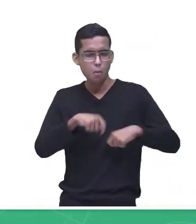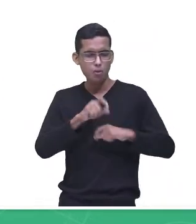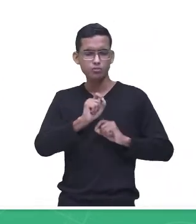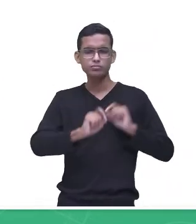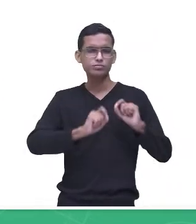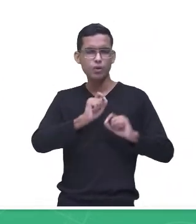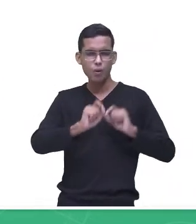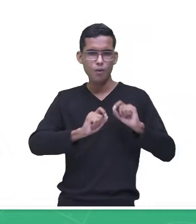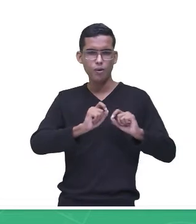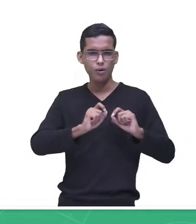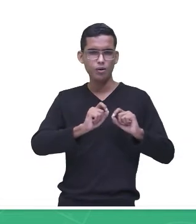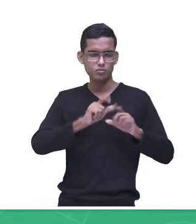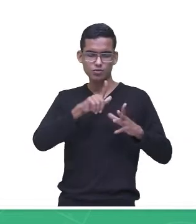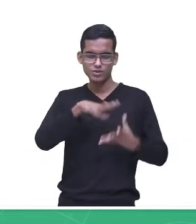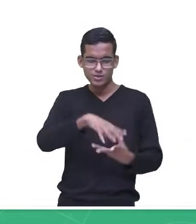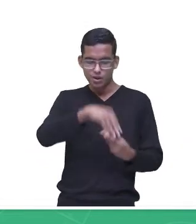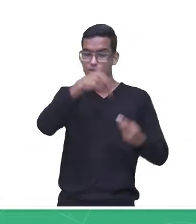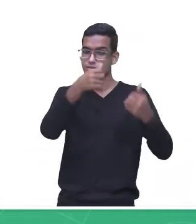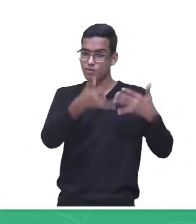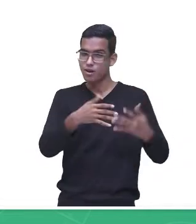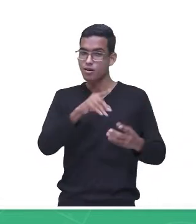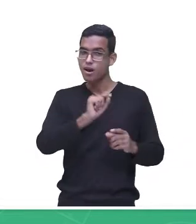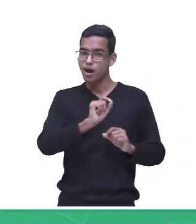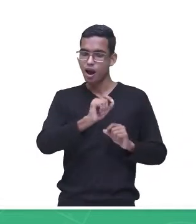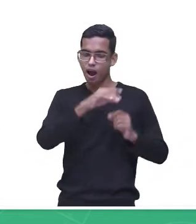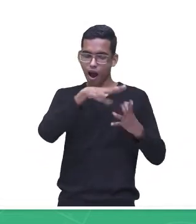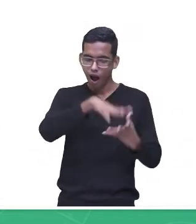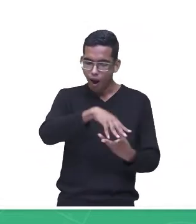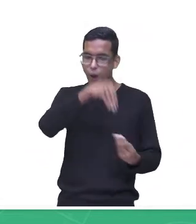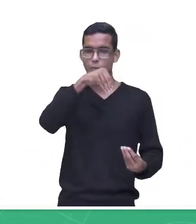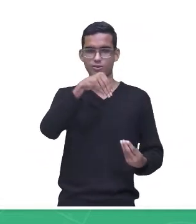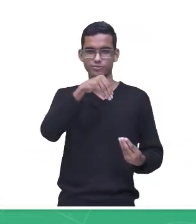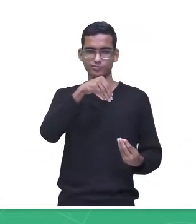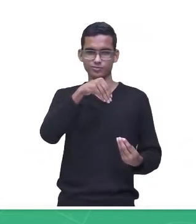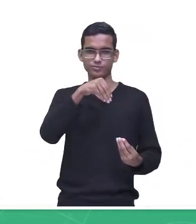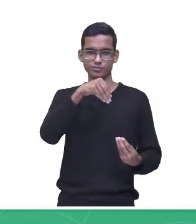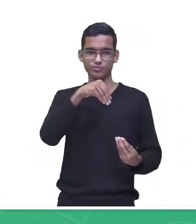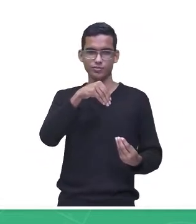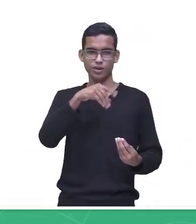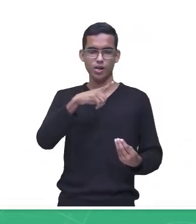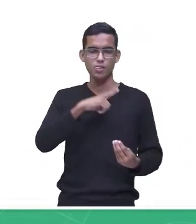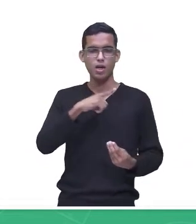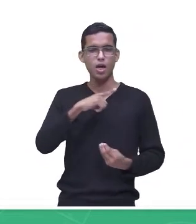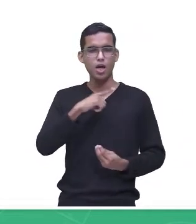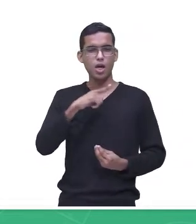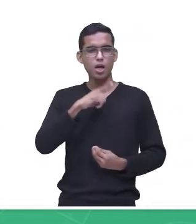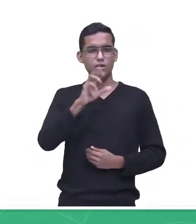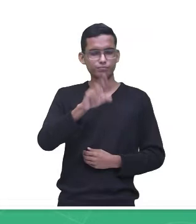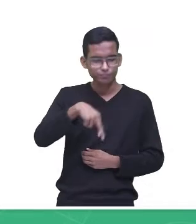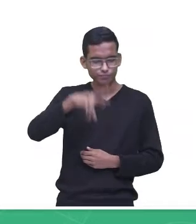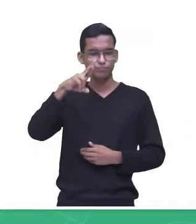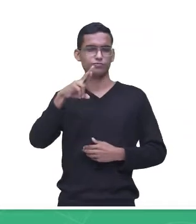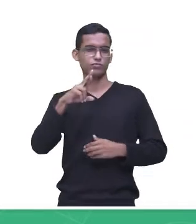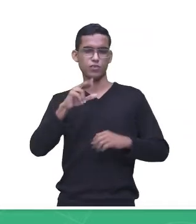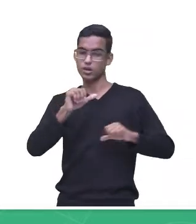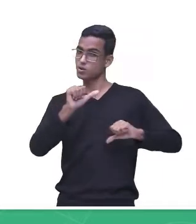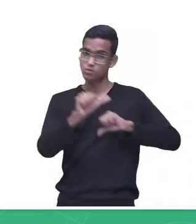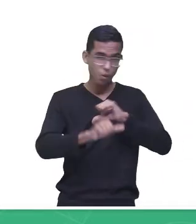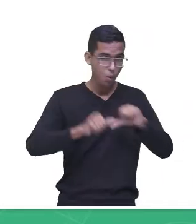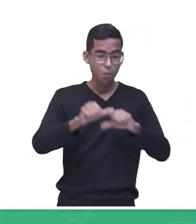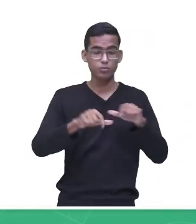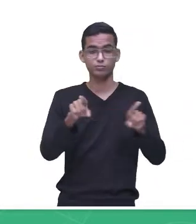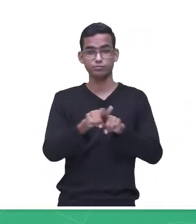estamos falando da alma, que possibilita o quê? O acesso ao inteligível, ao imutável, ao